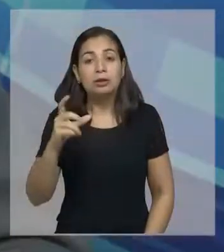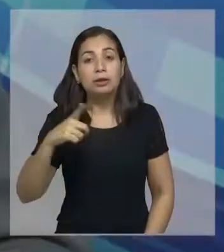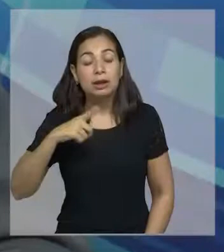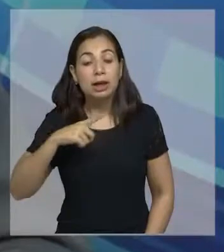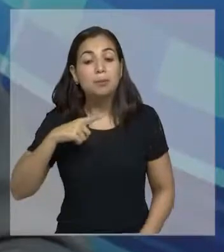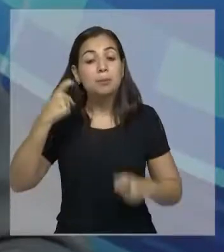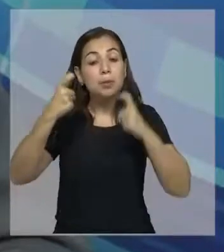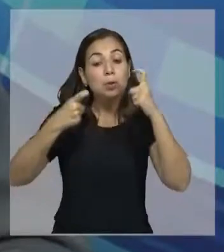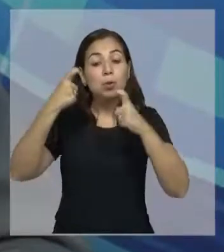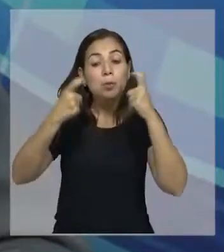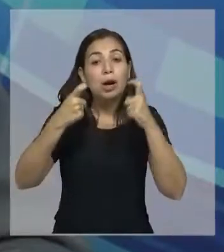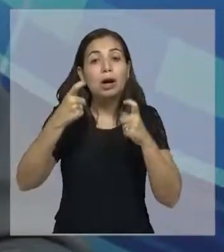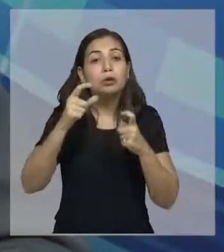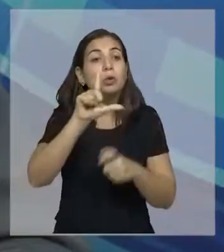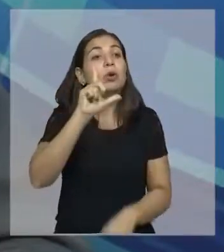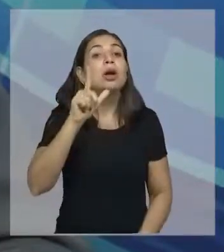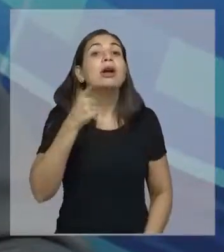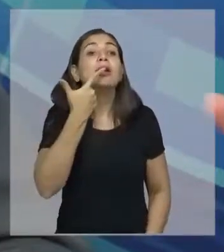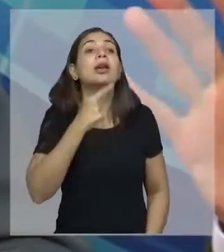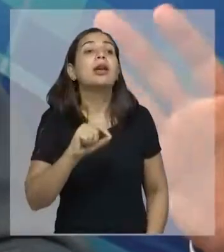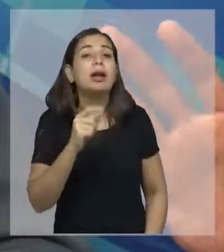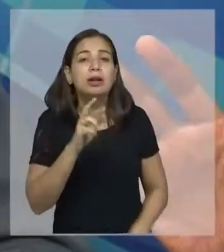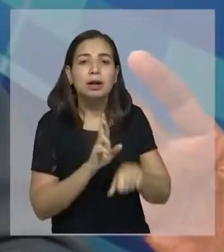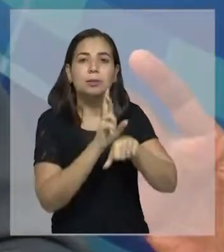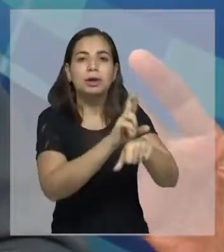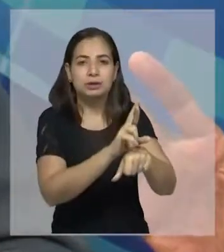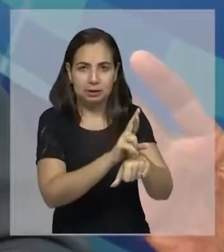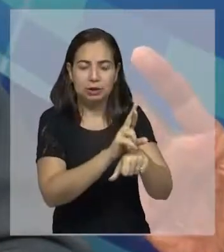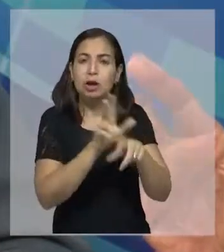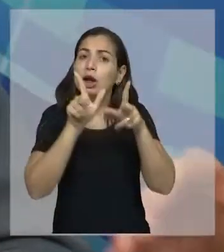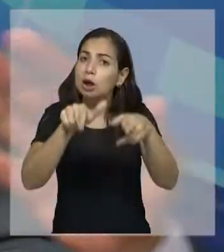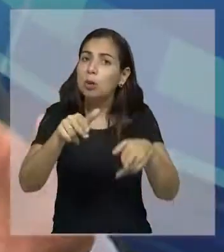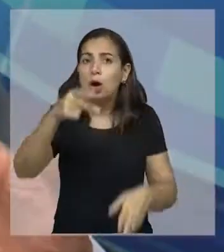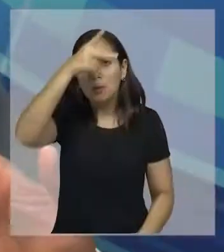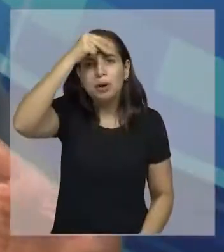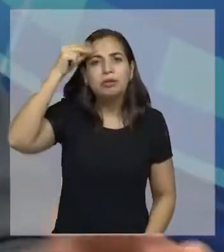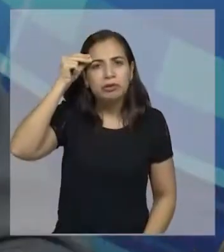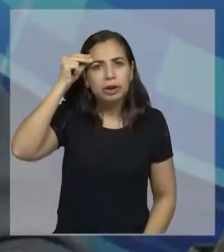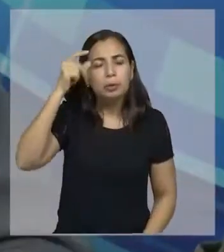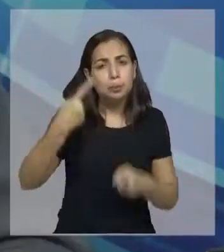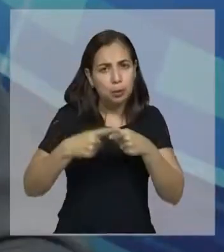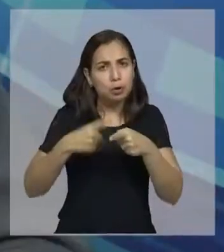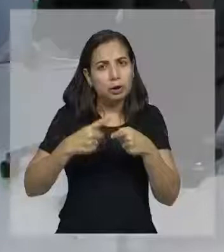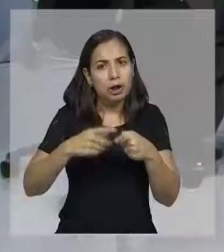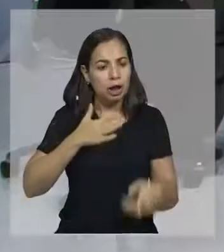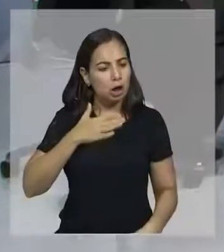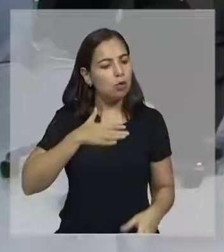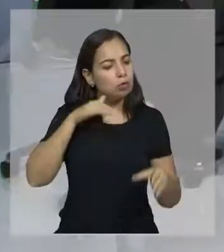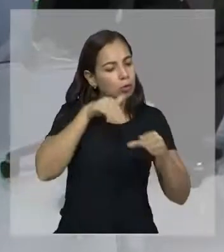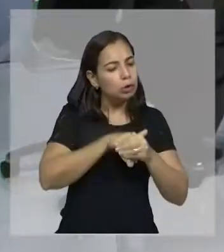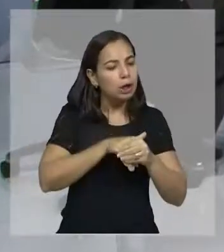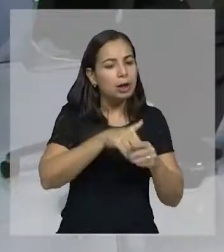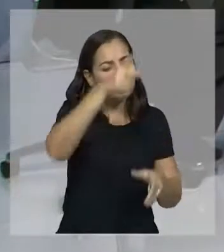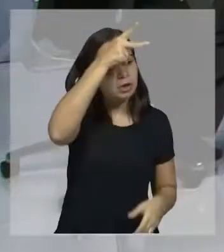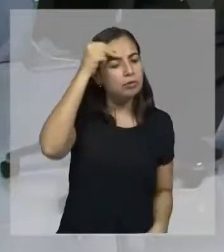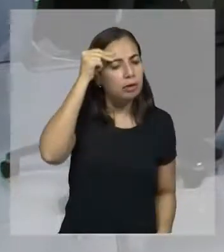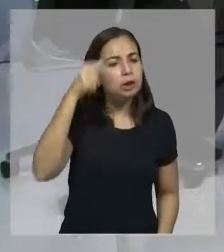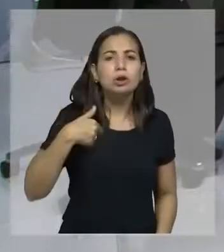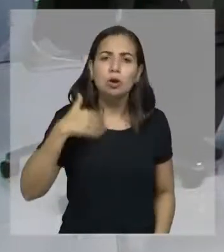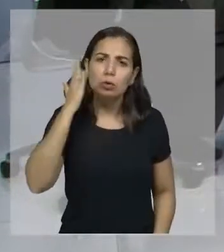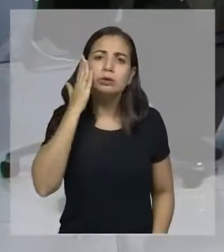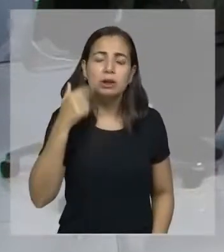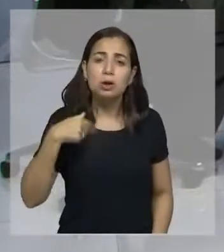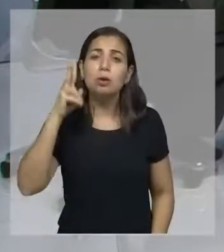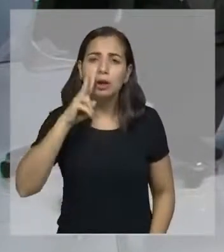seu representante, assim como elas Exatamente. sabem quem é o prefeito. Ninguém esquece quem é o prefeito, esquece quem é o deputado. E mais,